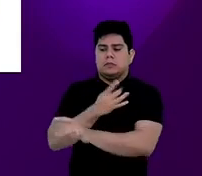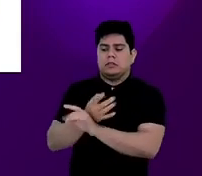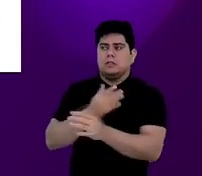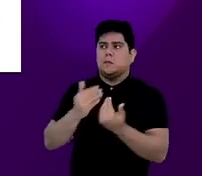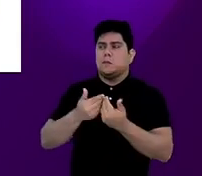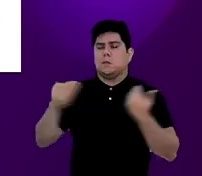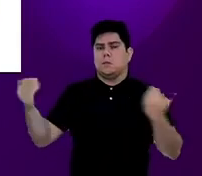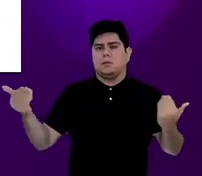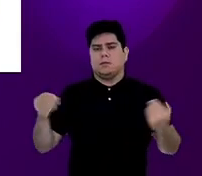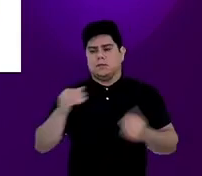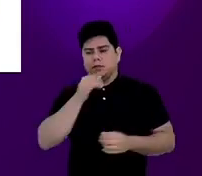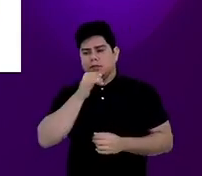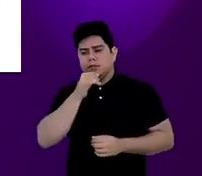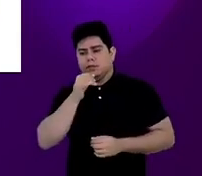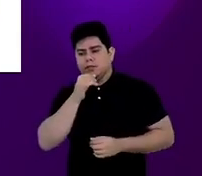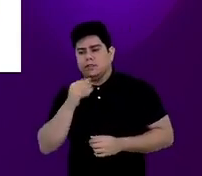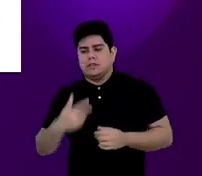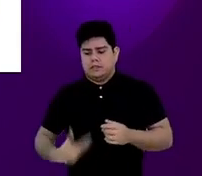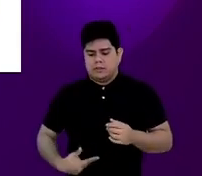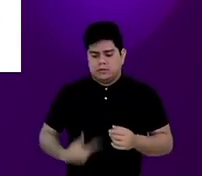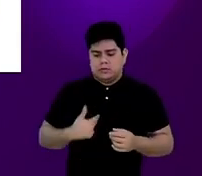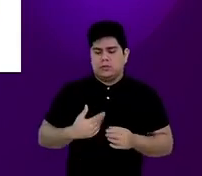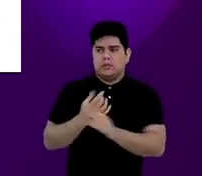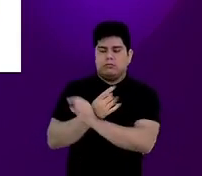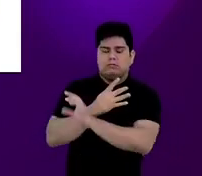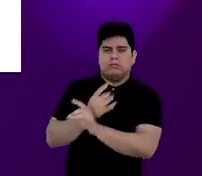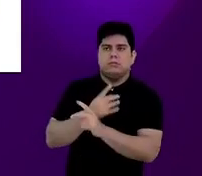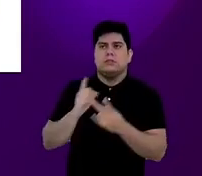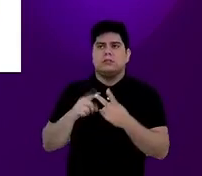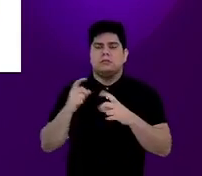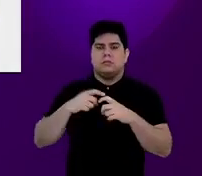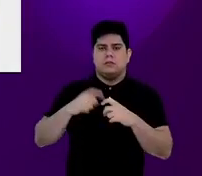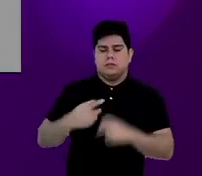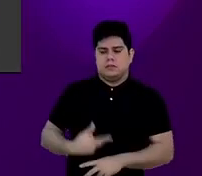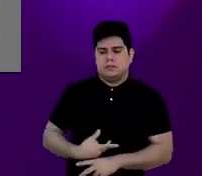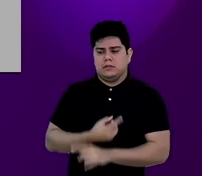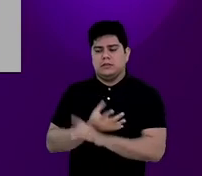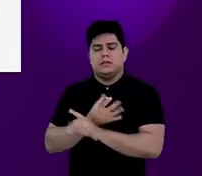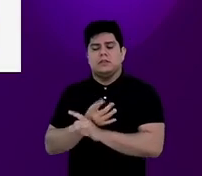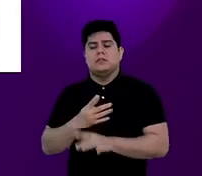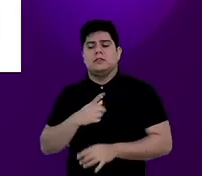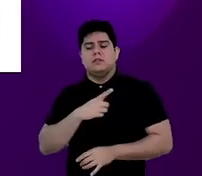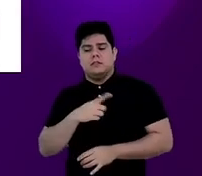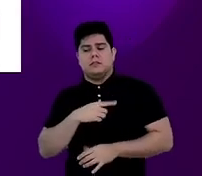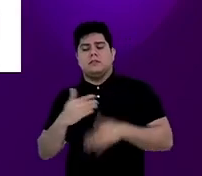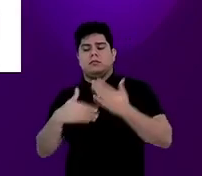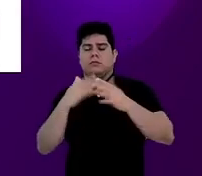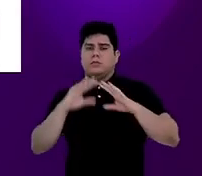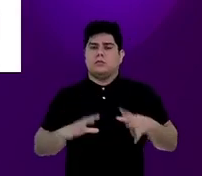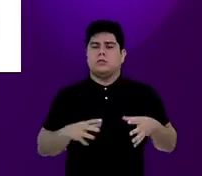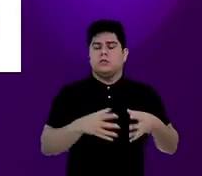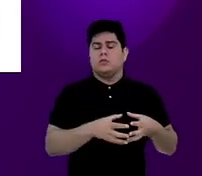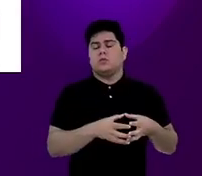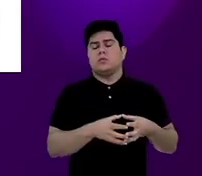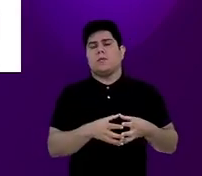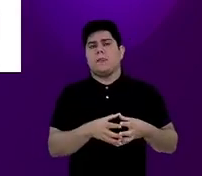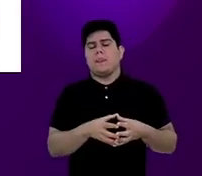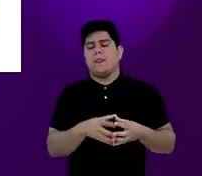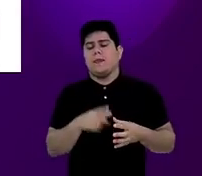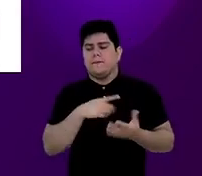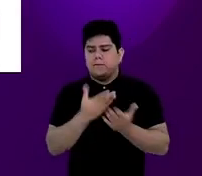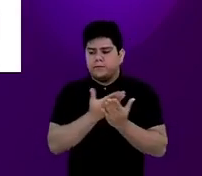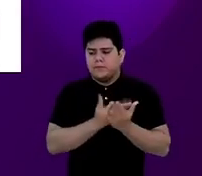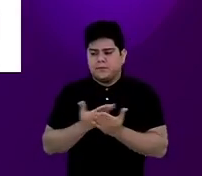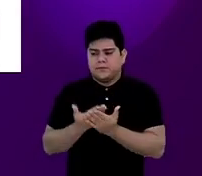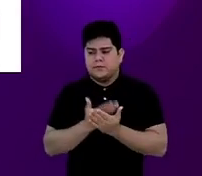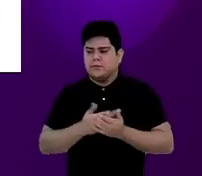grande, a telementoria, a telecirurgia, a telemedicina. E isso foi muito impulsionado por grupos que estudaram